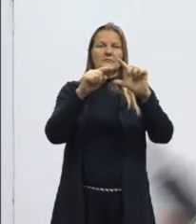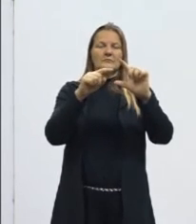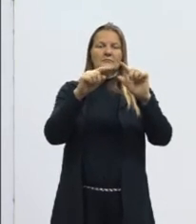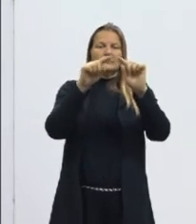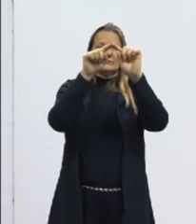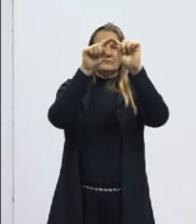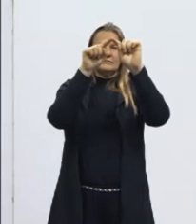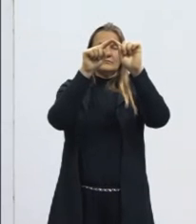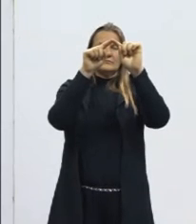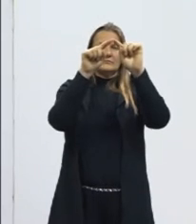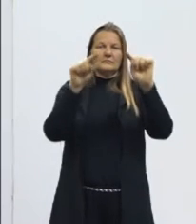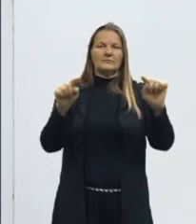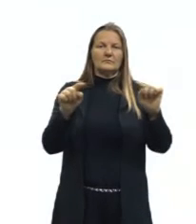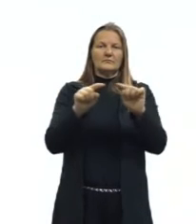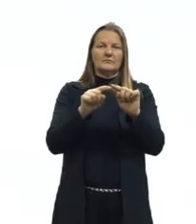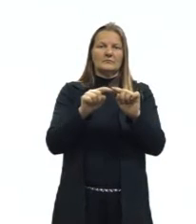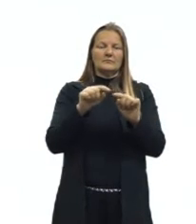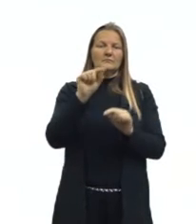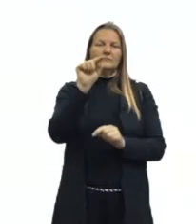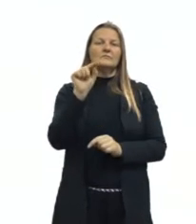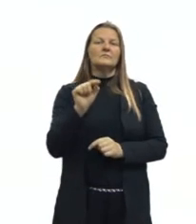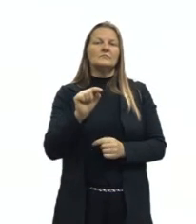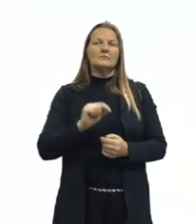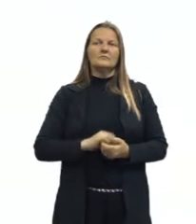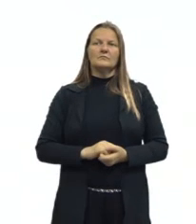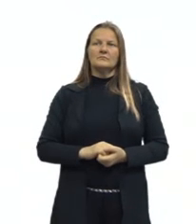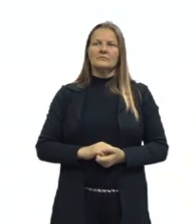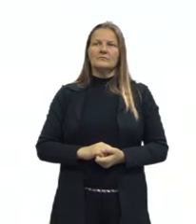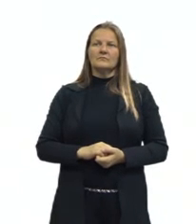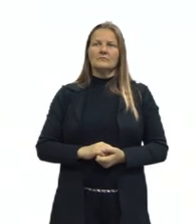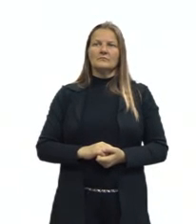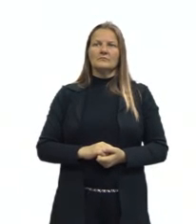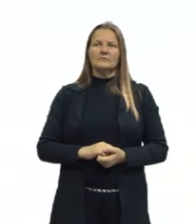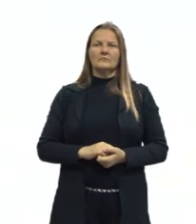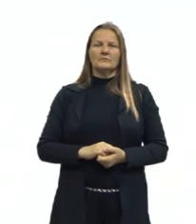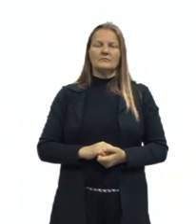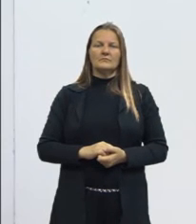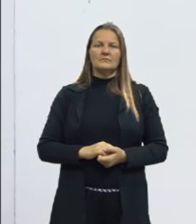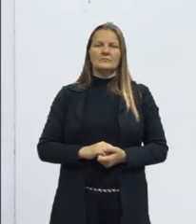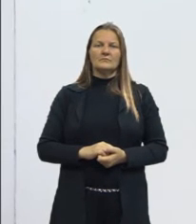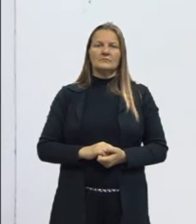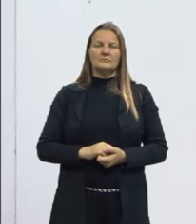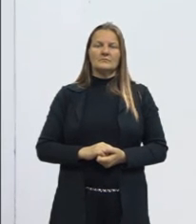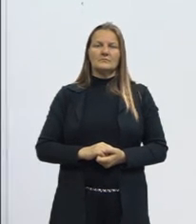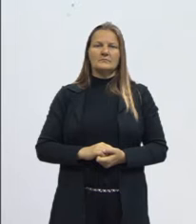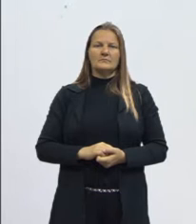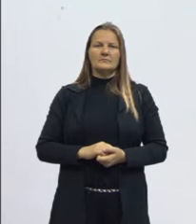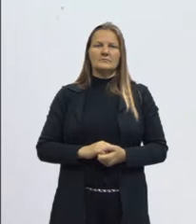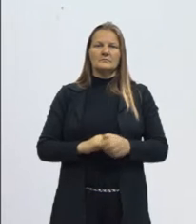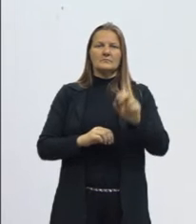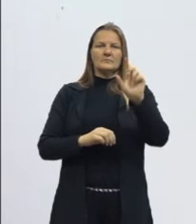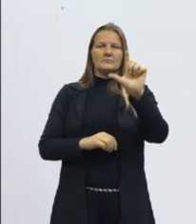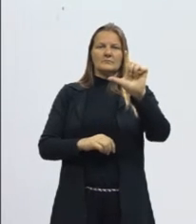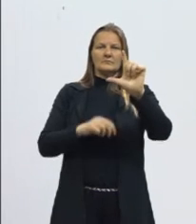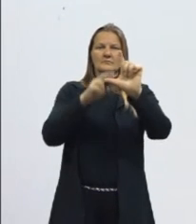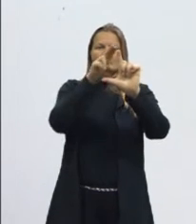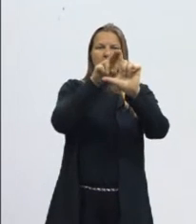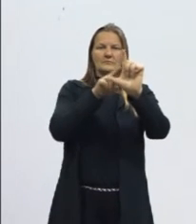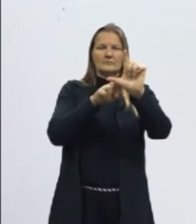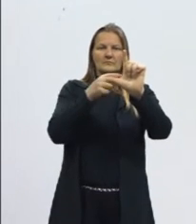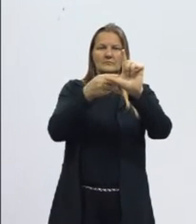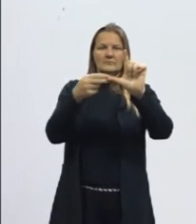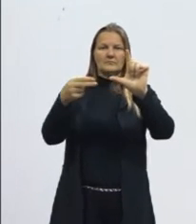na trigonometria eu vejo então que este cateto como ele está próximo né do nosso ângulo